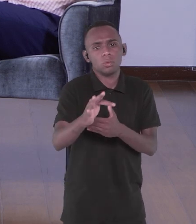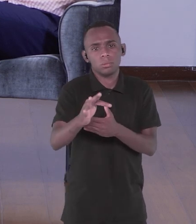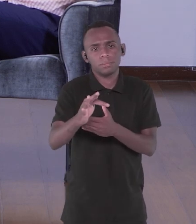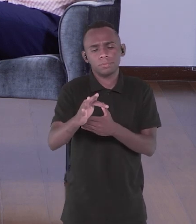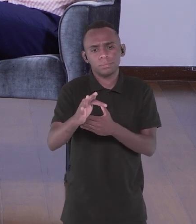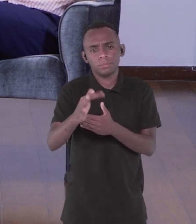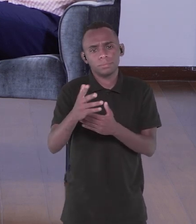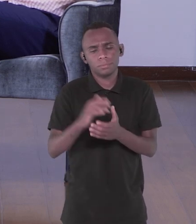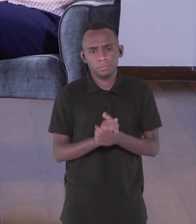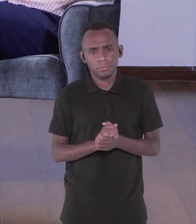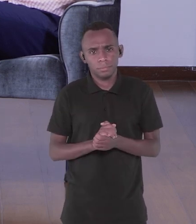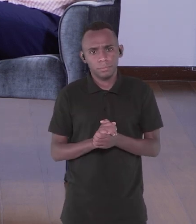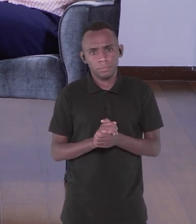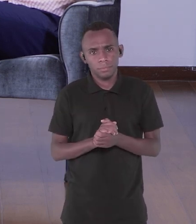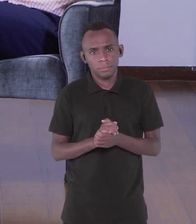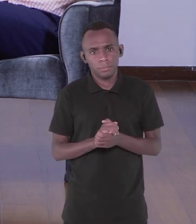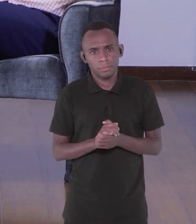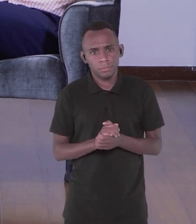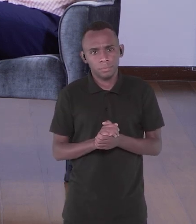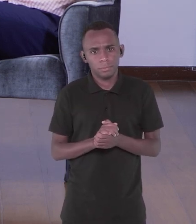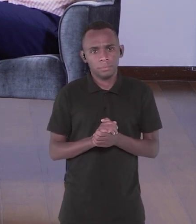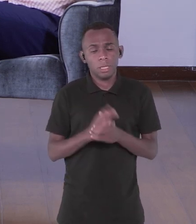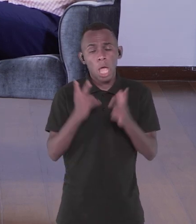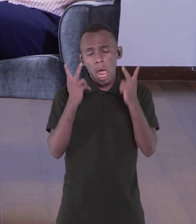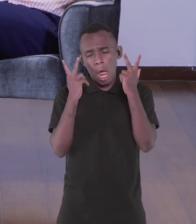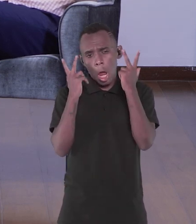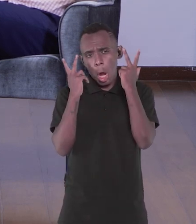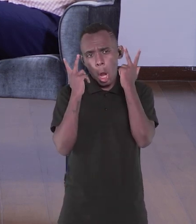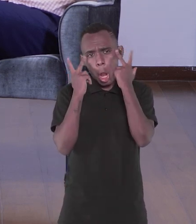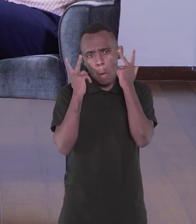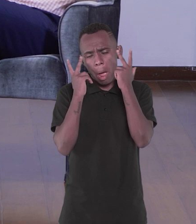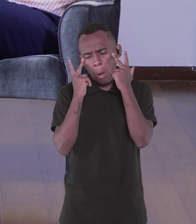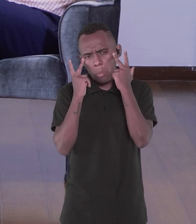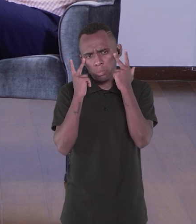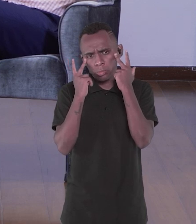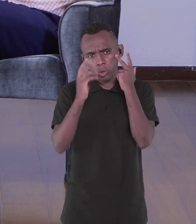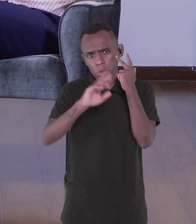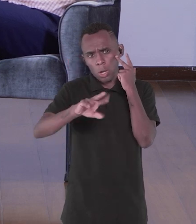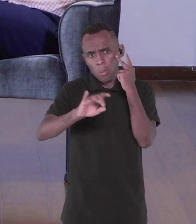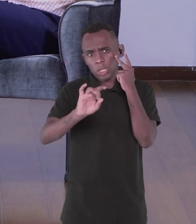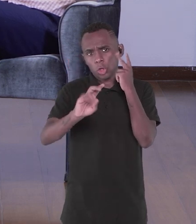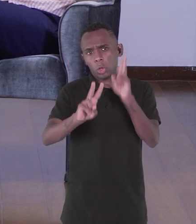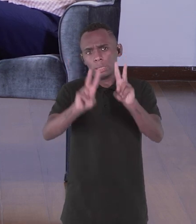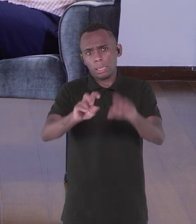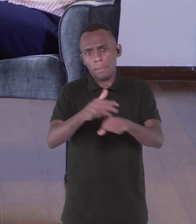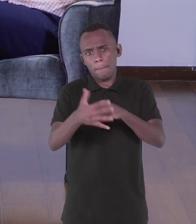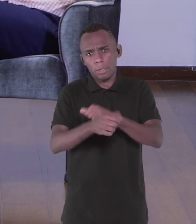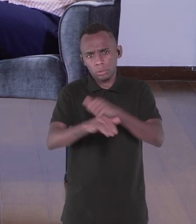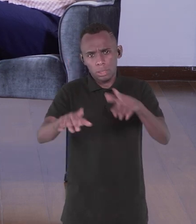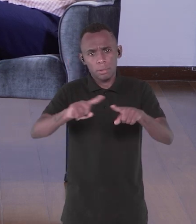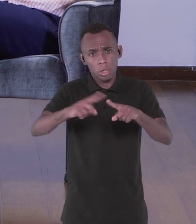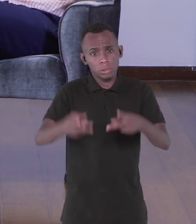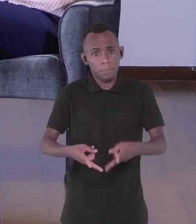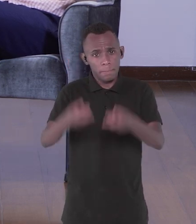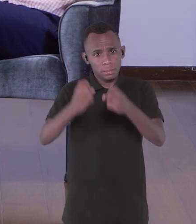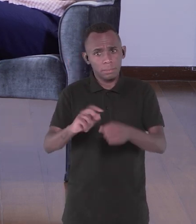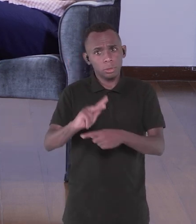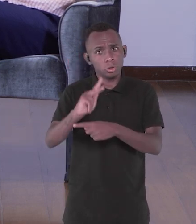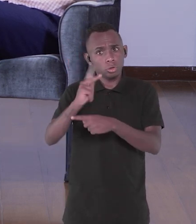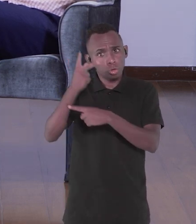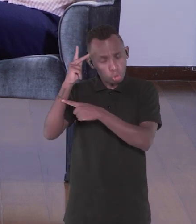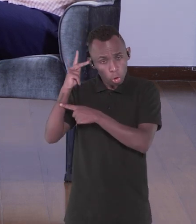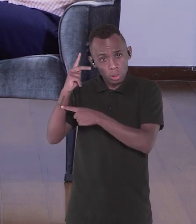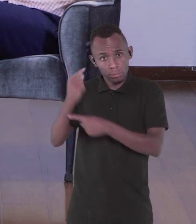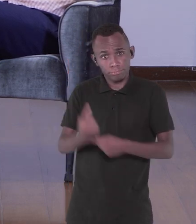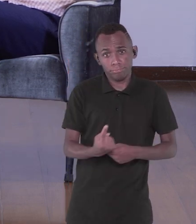E é normal, não é só nesse caso da pandemia, mas a gente vê ao longo da história, e eu fui estudar justamente